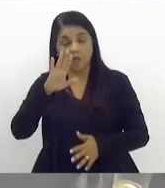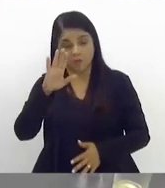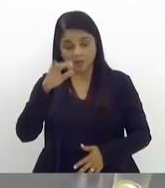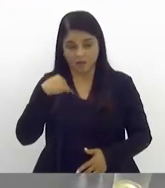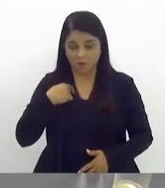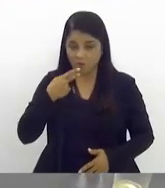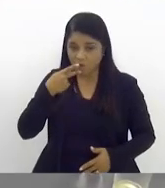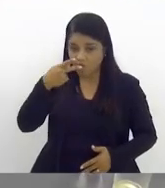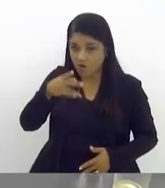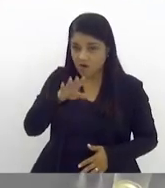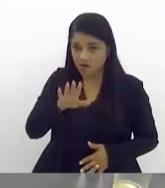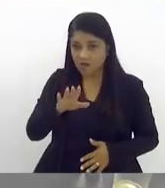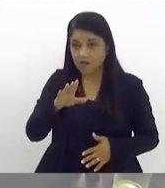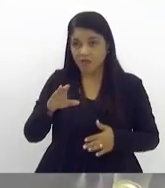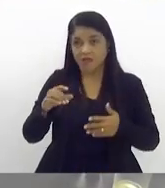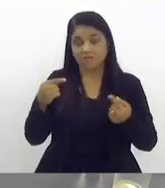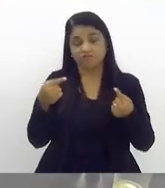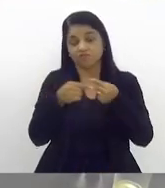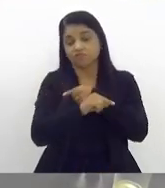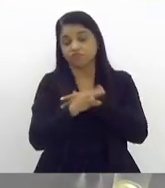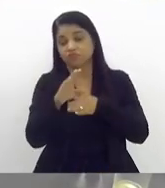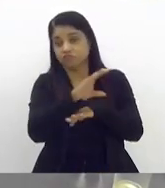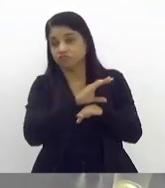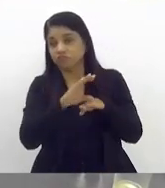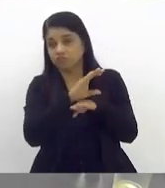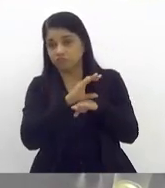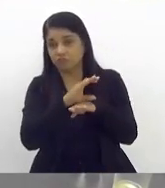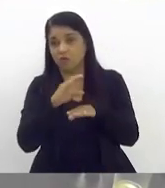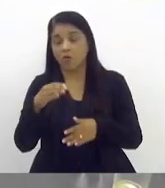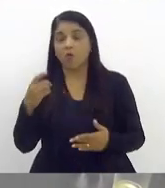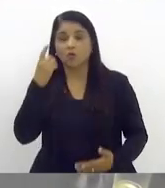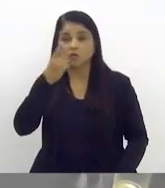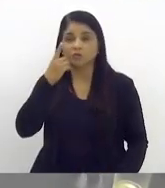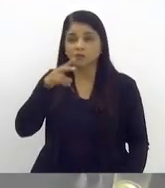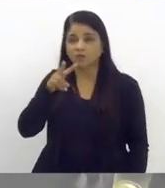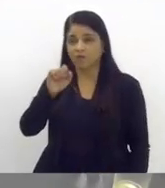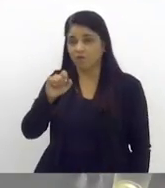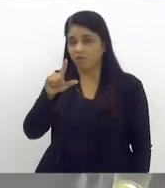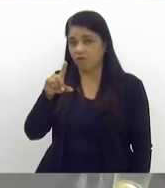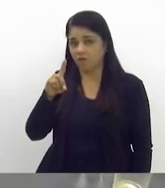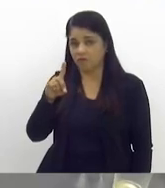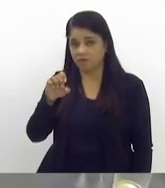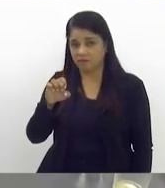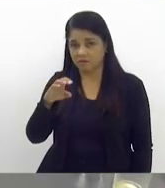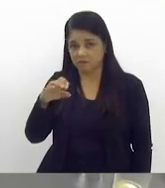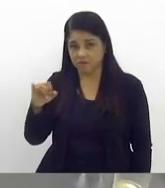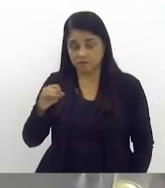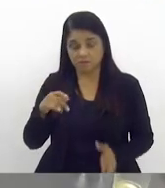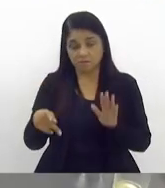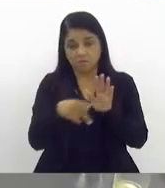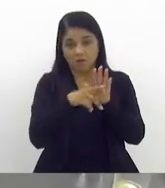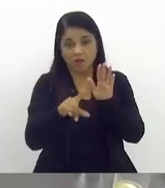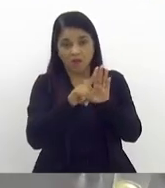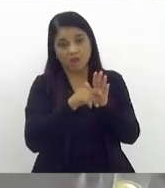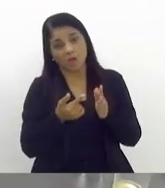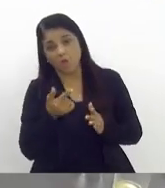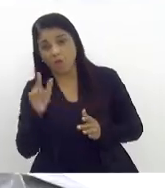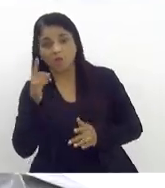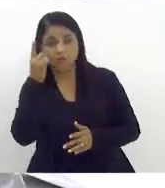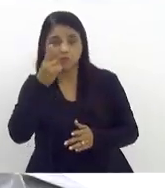a inconstitucionalidade. Essa discussão, se for o caso do deputado Valdeci ou outro colega apresentar um projeto de lei complementar, a gente